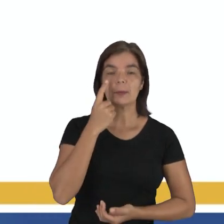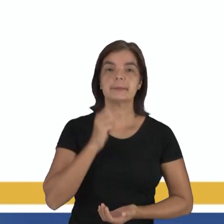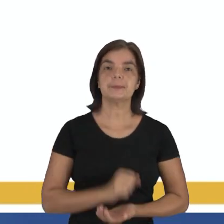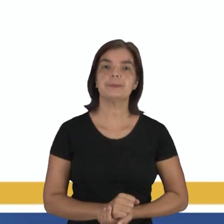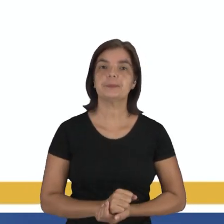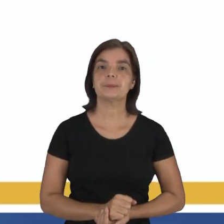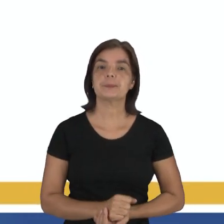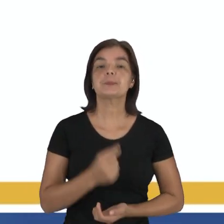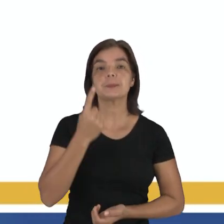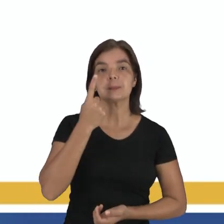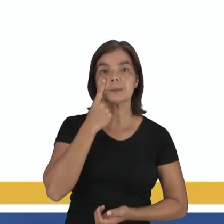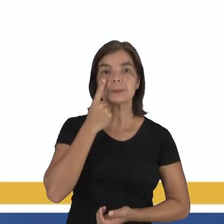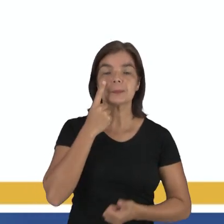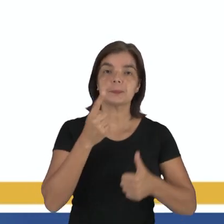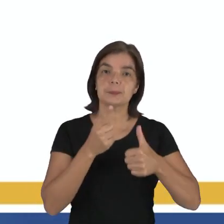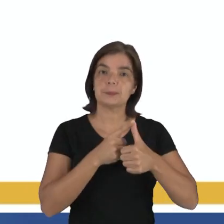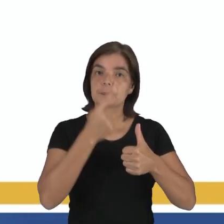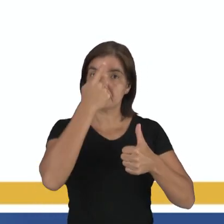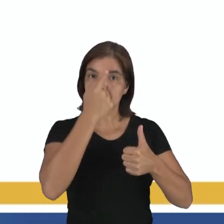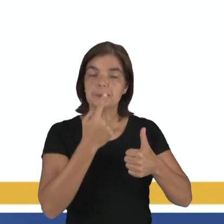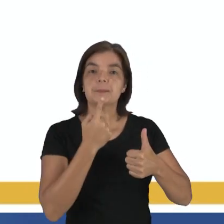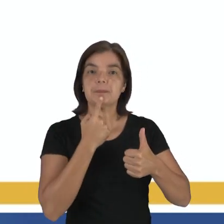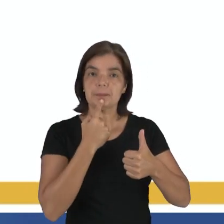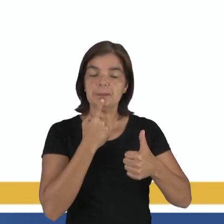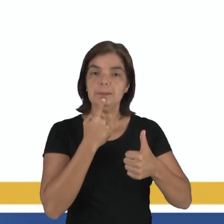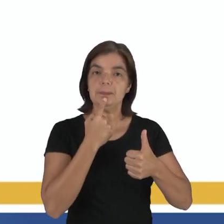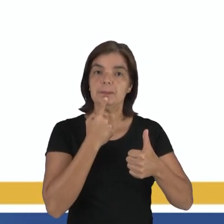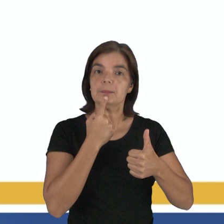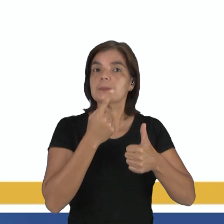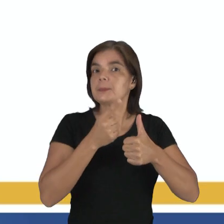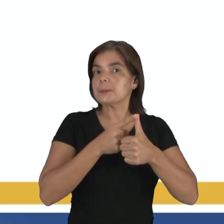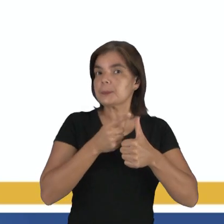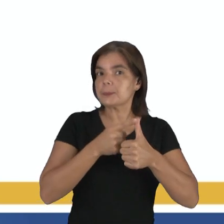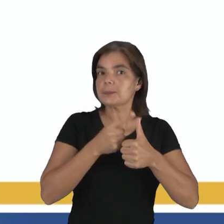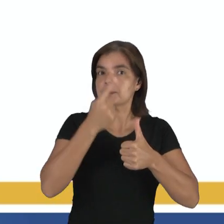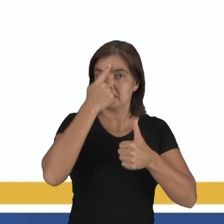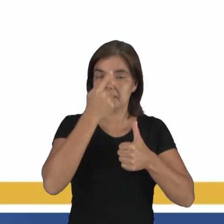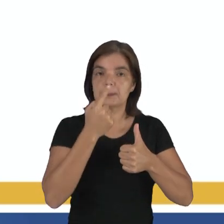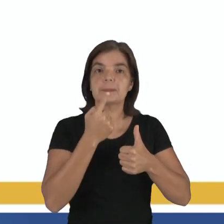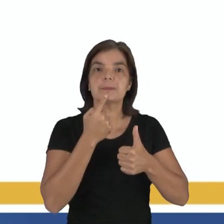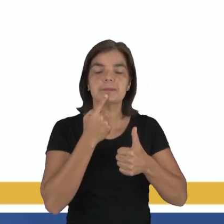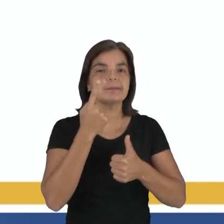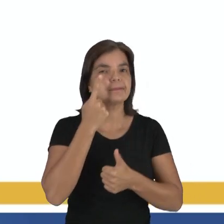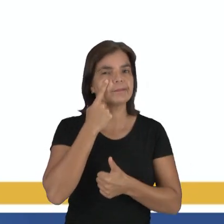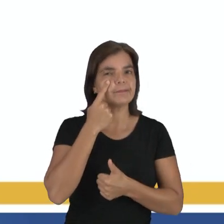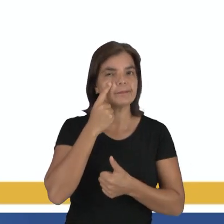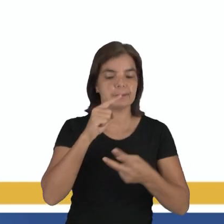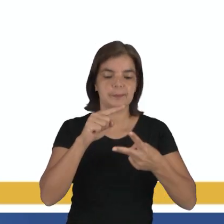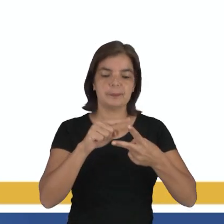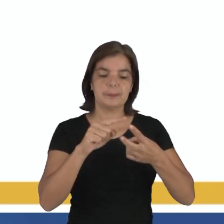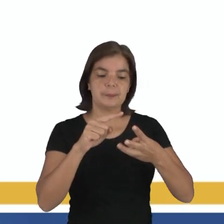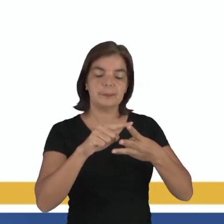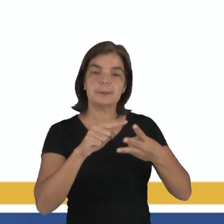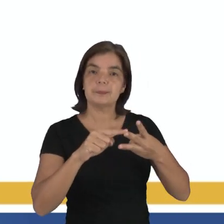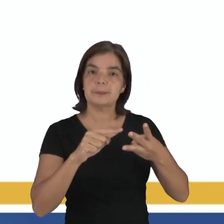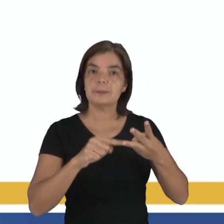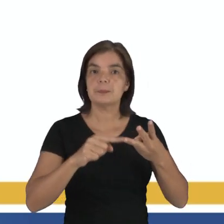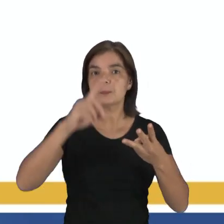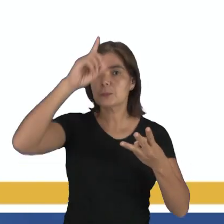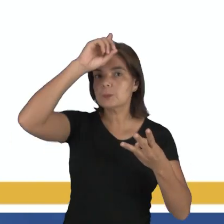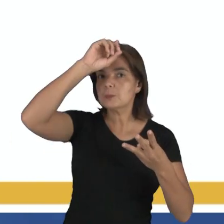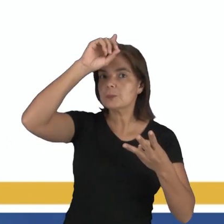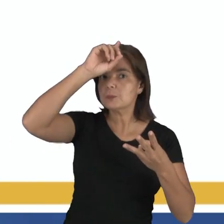gente, observem a primeira imagem. Na primeira imagem, você observa que há 3 pessoas